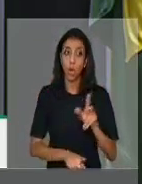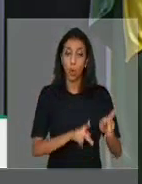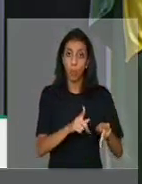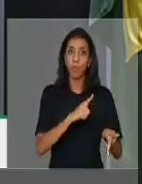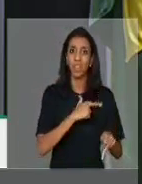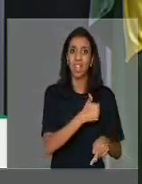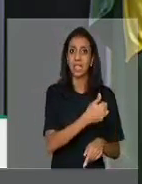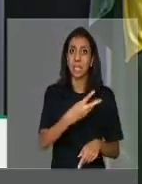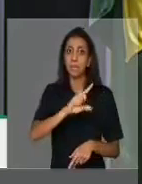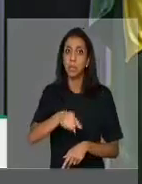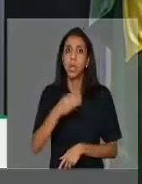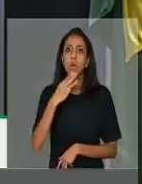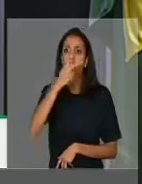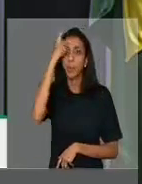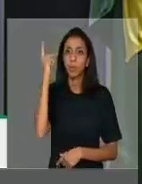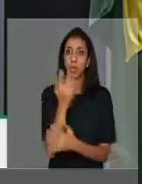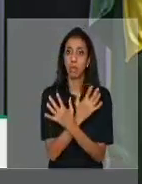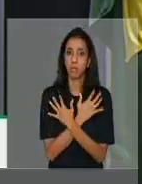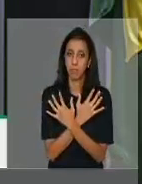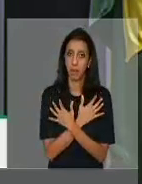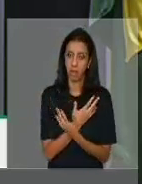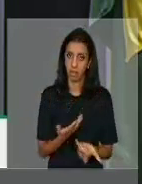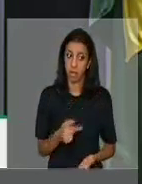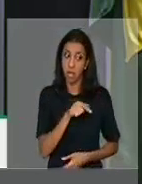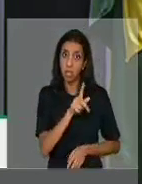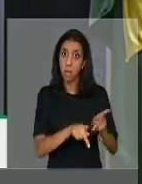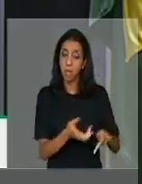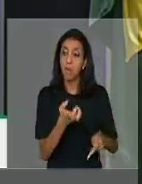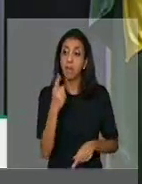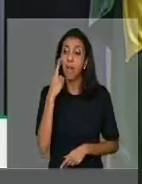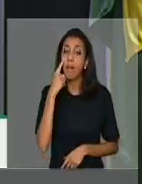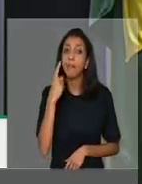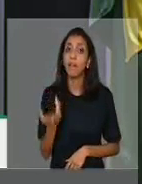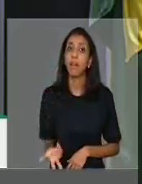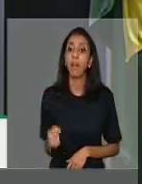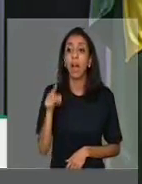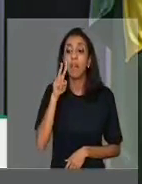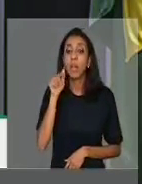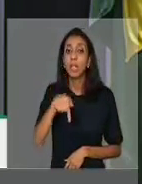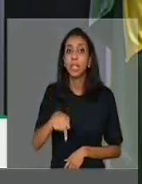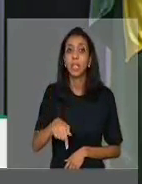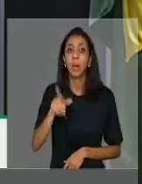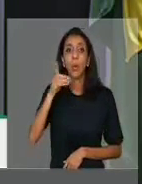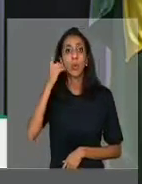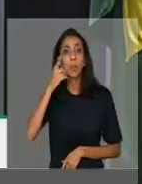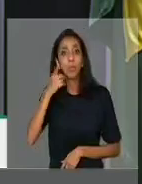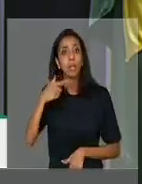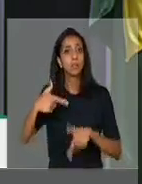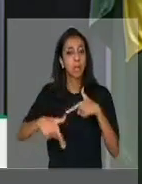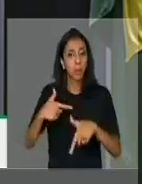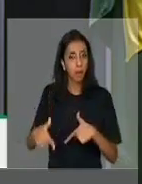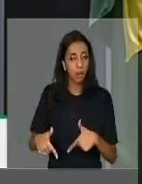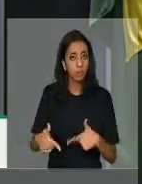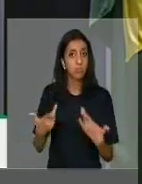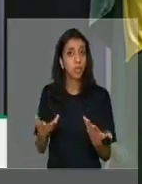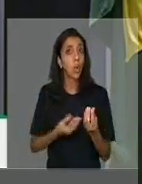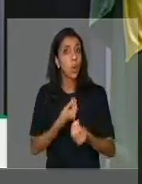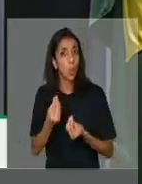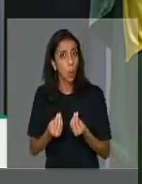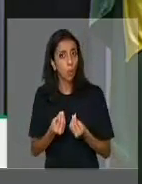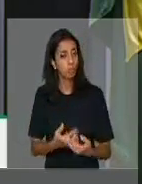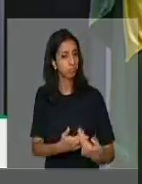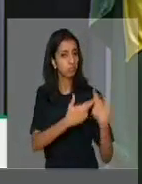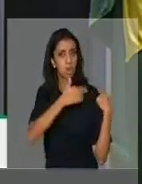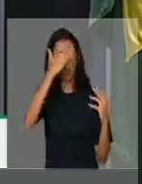13 milhões de desempregados. E esse povo quer ver essa casa trabalhando. E trabalhar é cumprir a nossa missão. Vir